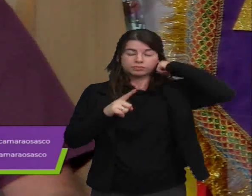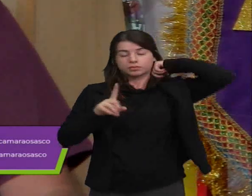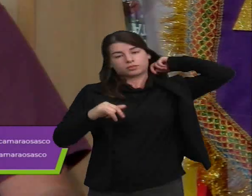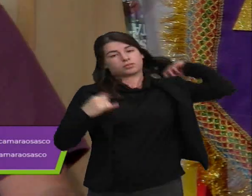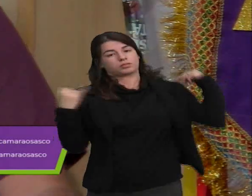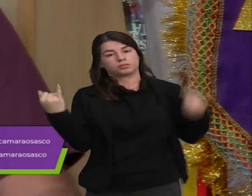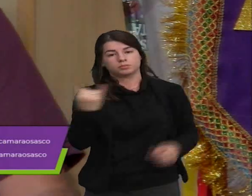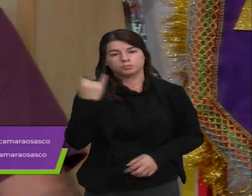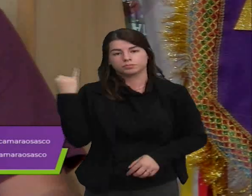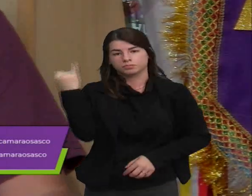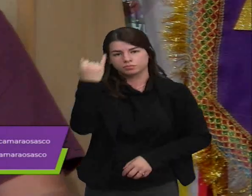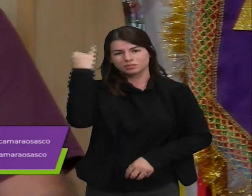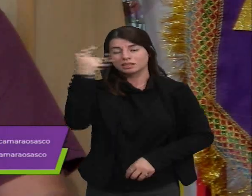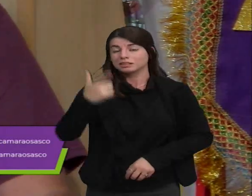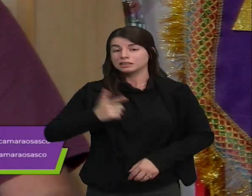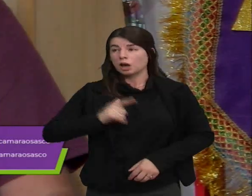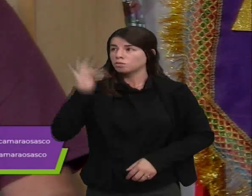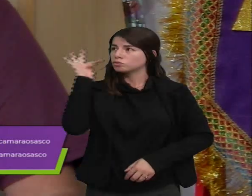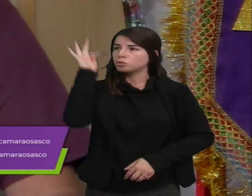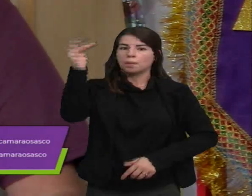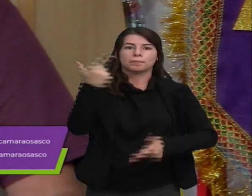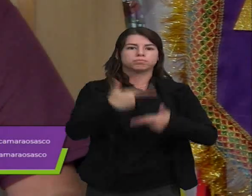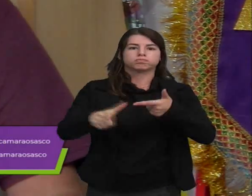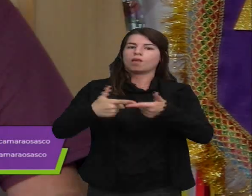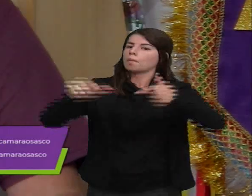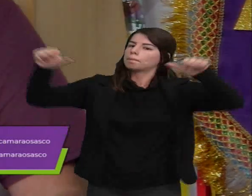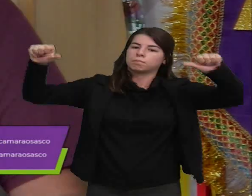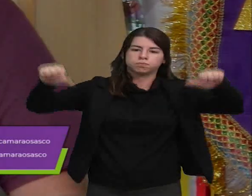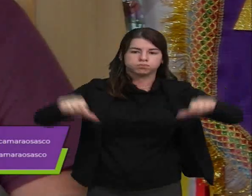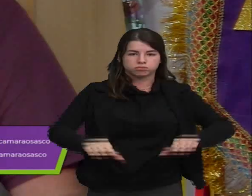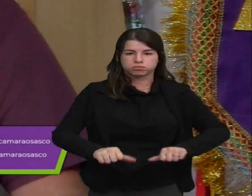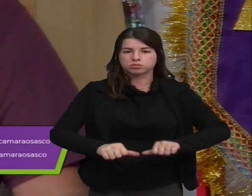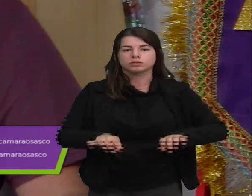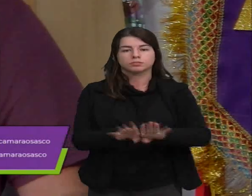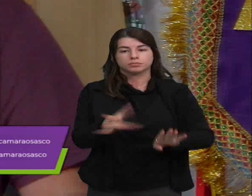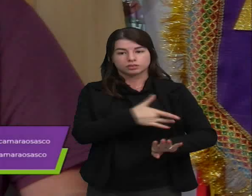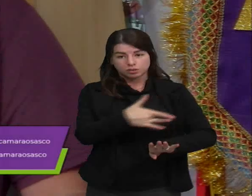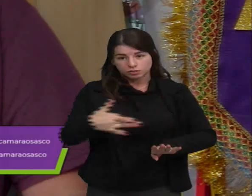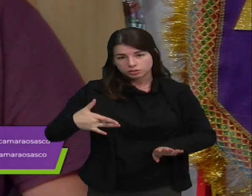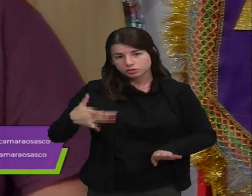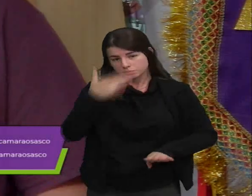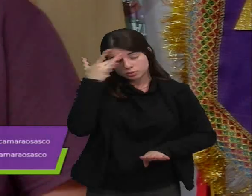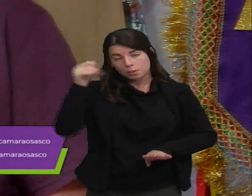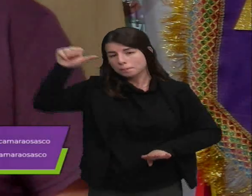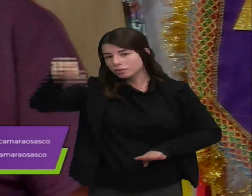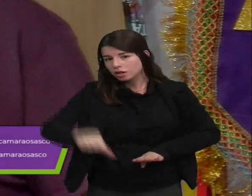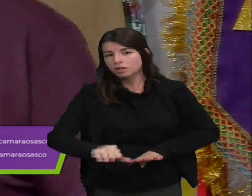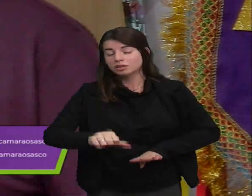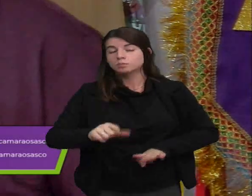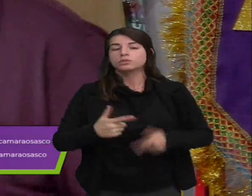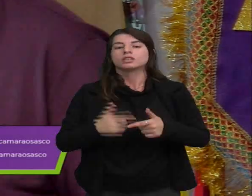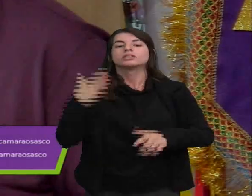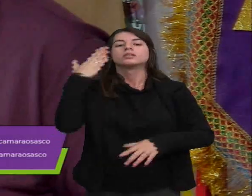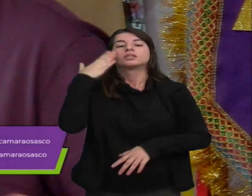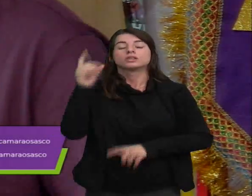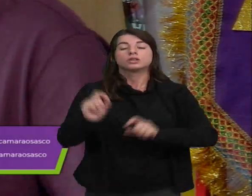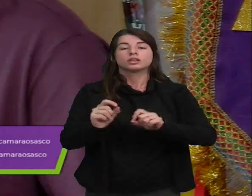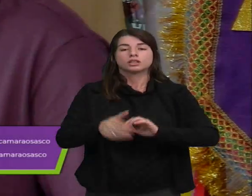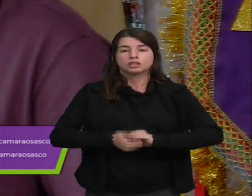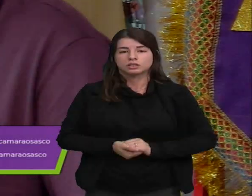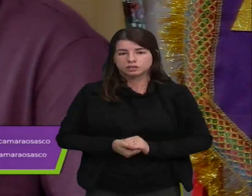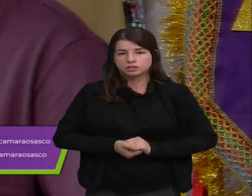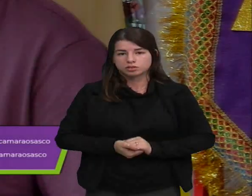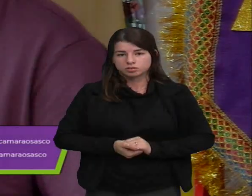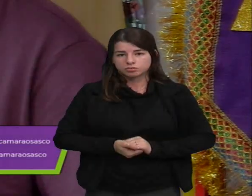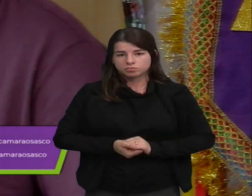que pode trazer um prejuízo para a população para a saúde da população a gente sabe que um dos primeiros indicadores Juliana